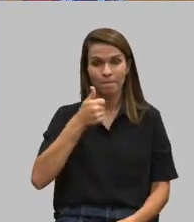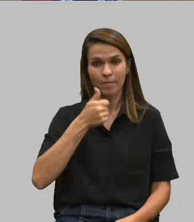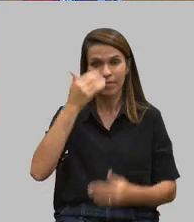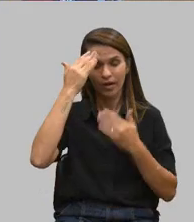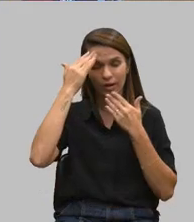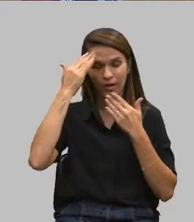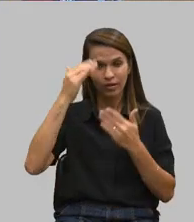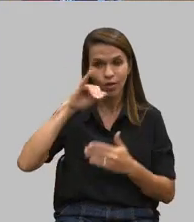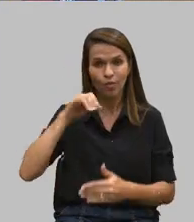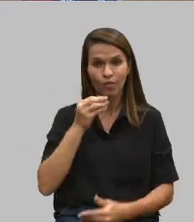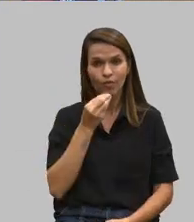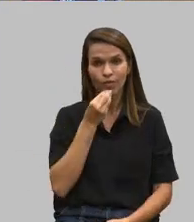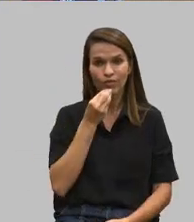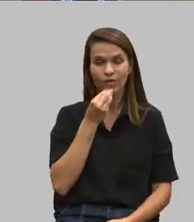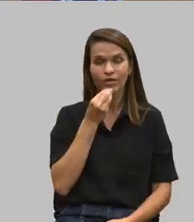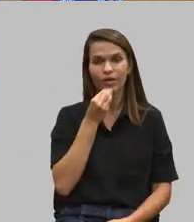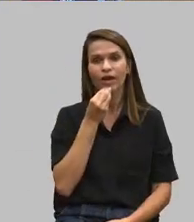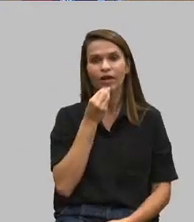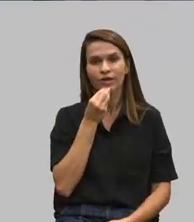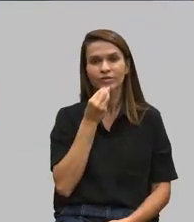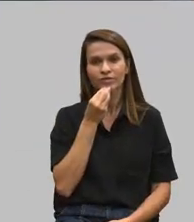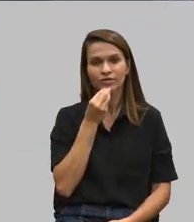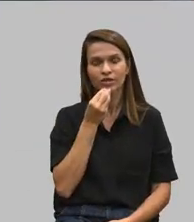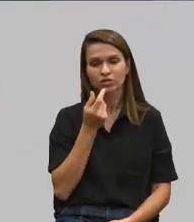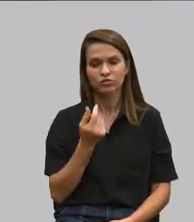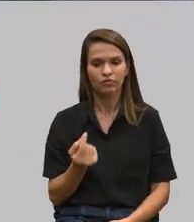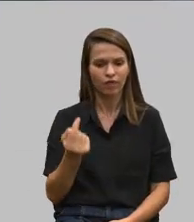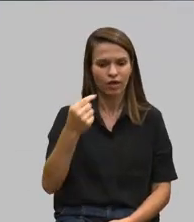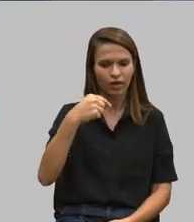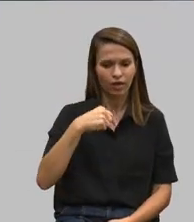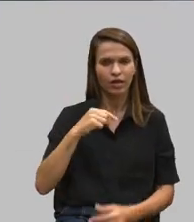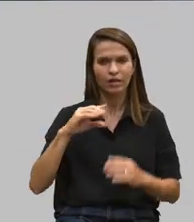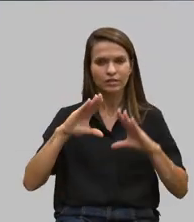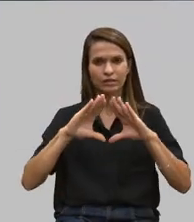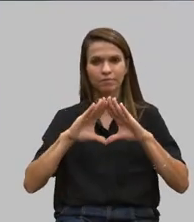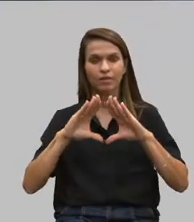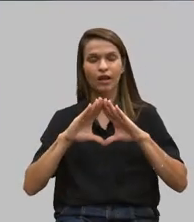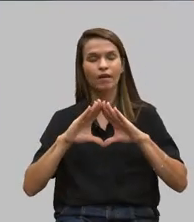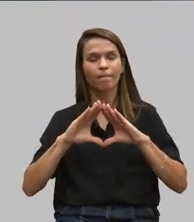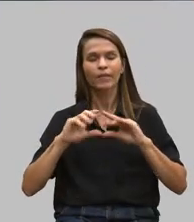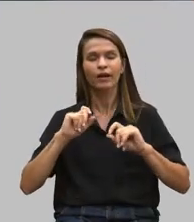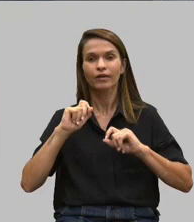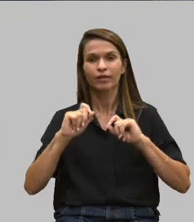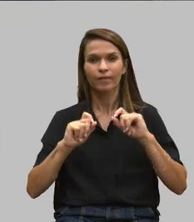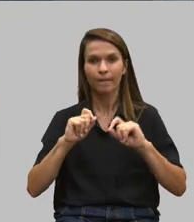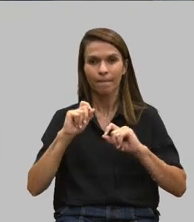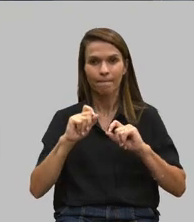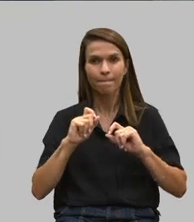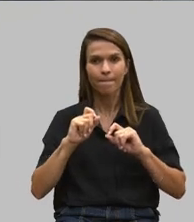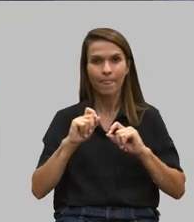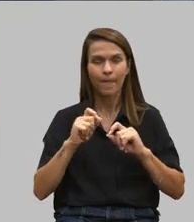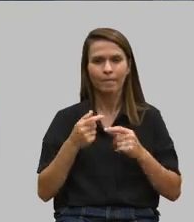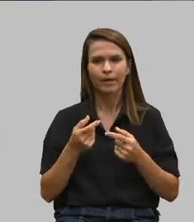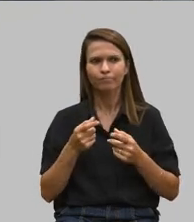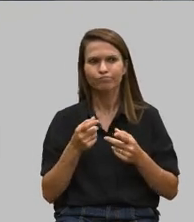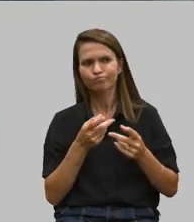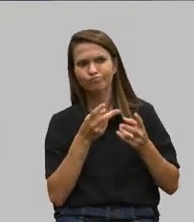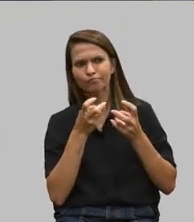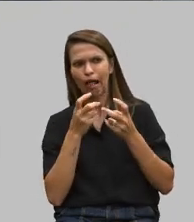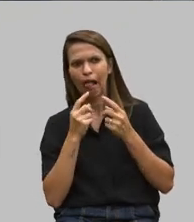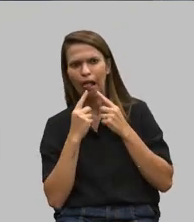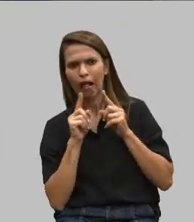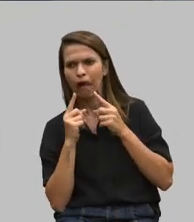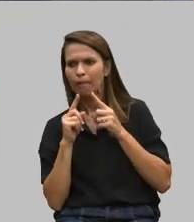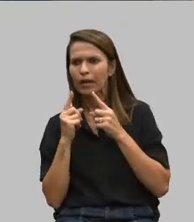oportunidade que a gente vem geralmente pra assembleia né né Deputado Arlen para para ouvir reclamação para apanhar um